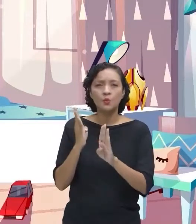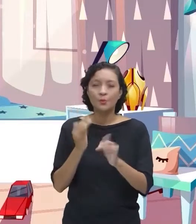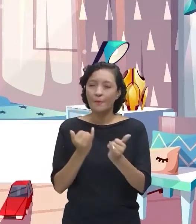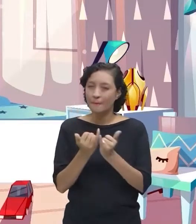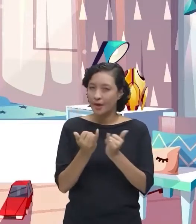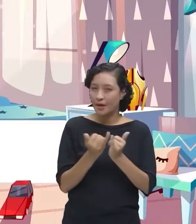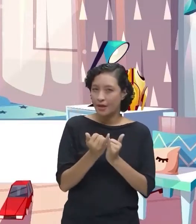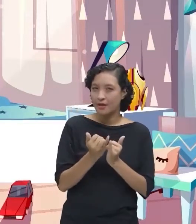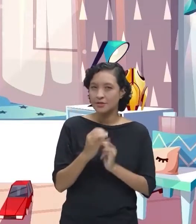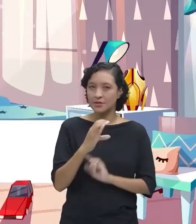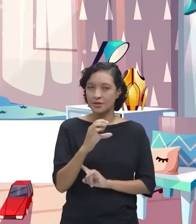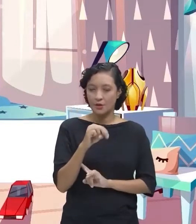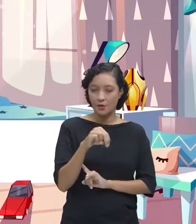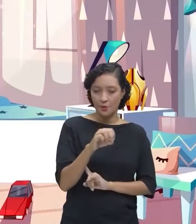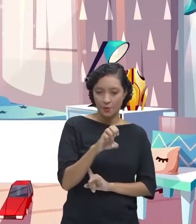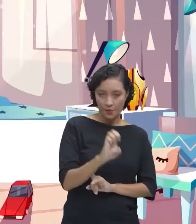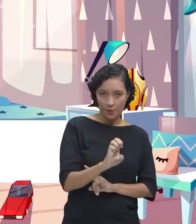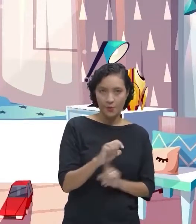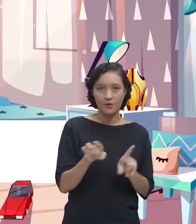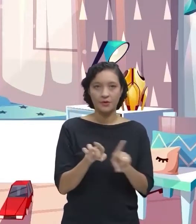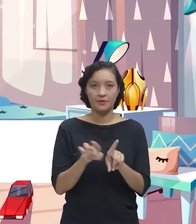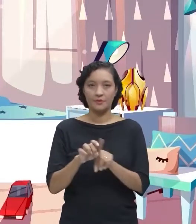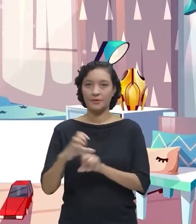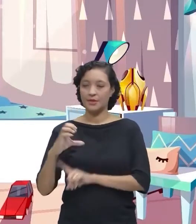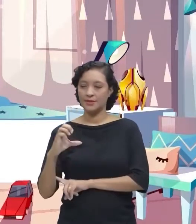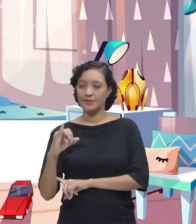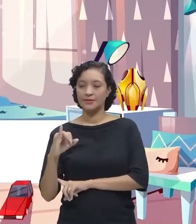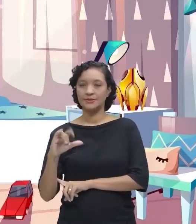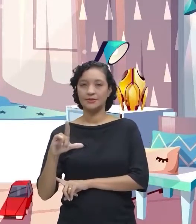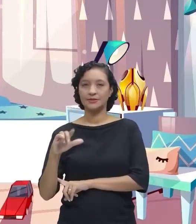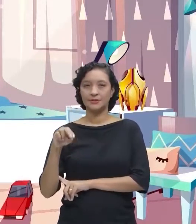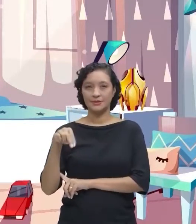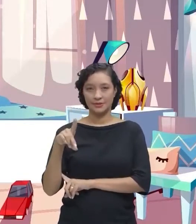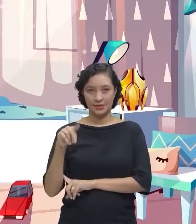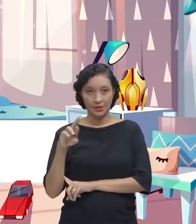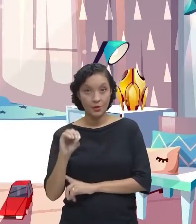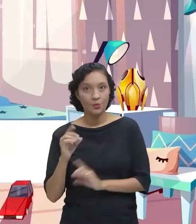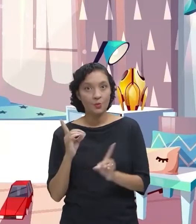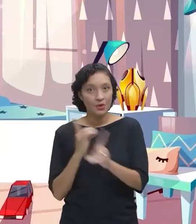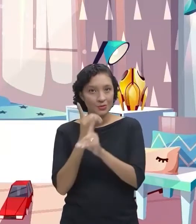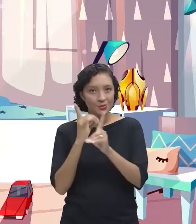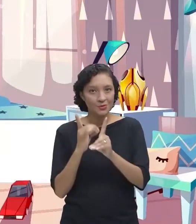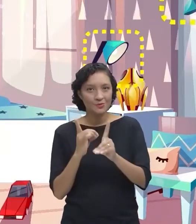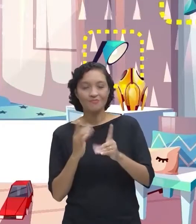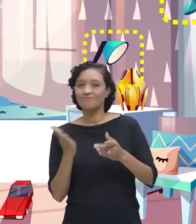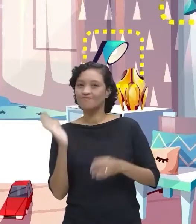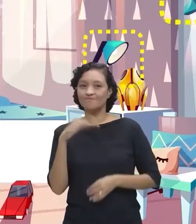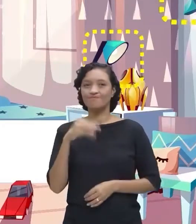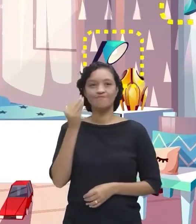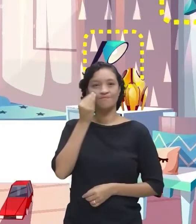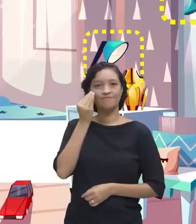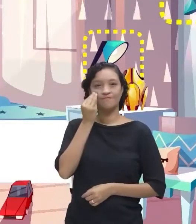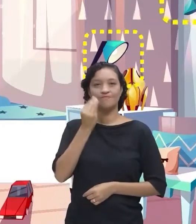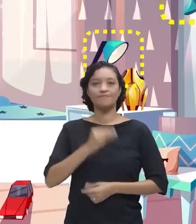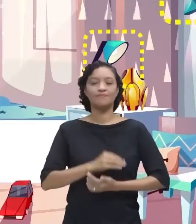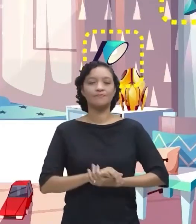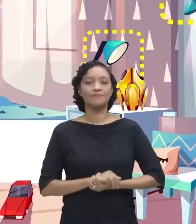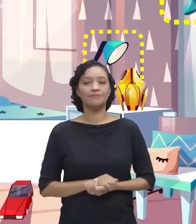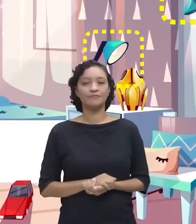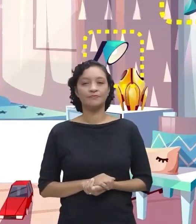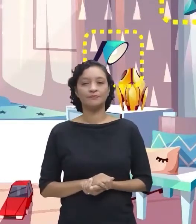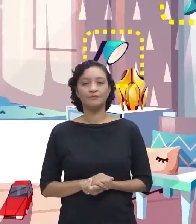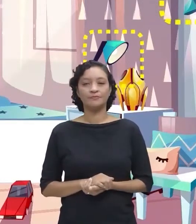cilindro. Procurem aí, observem bem. Acharam? Vamos ver. Olha aqui,